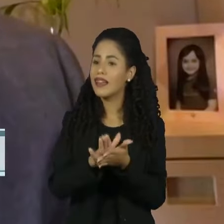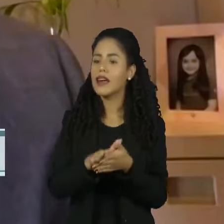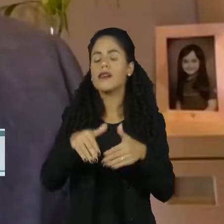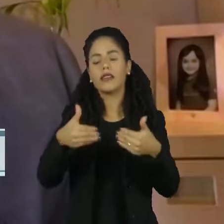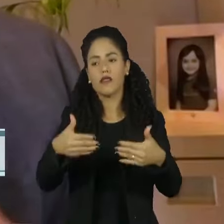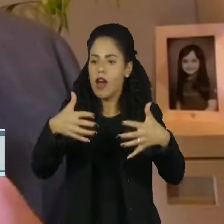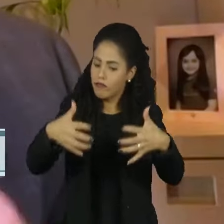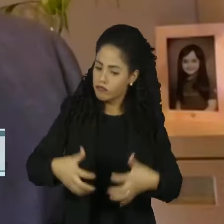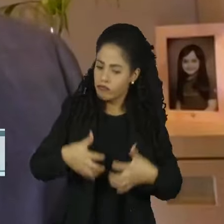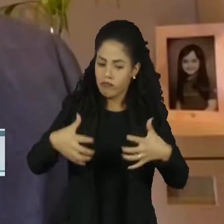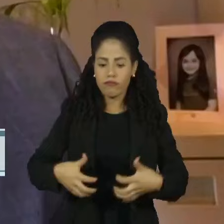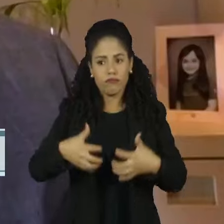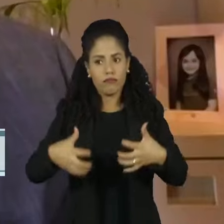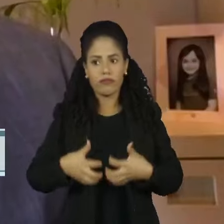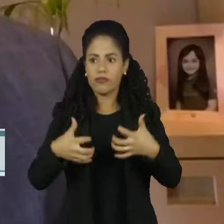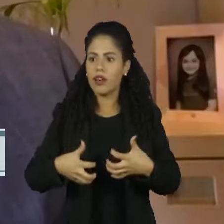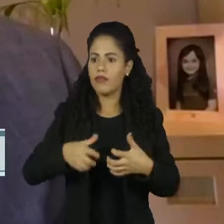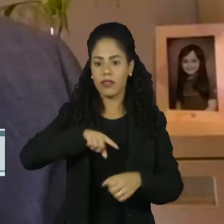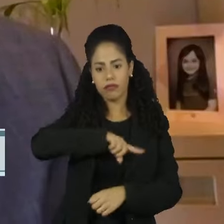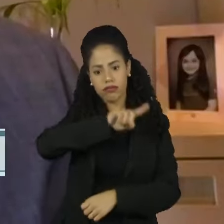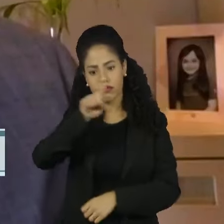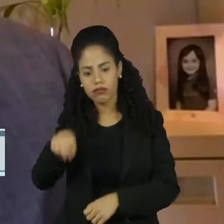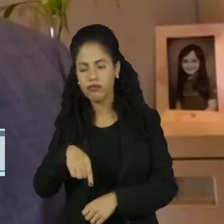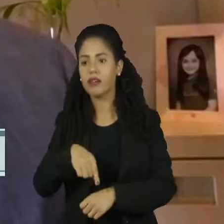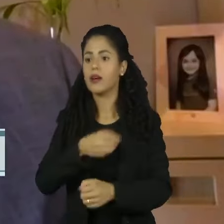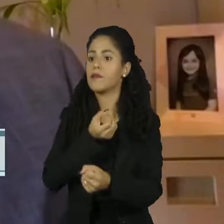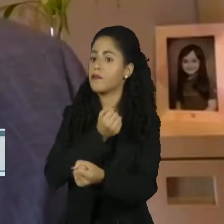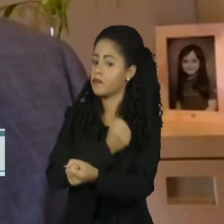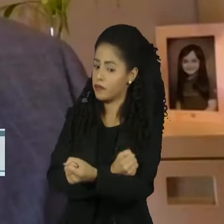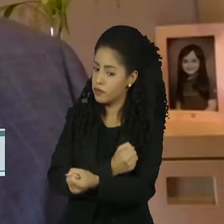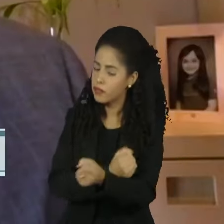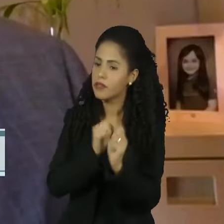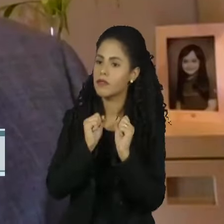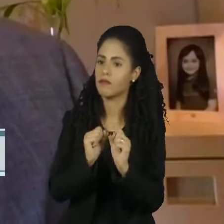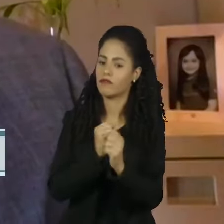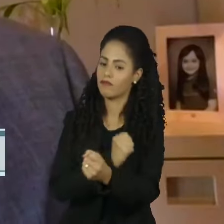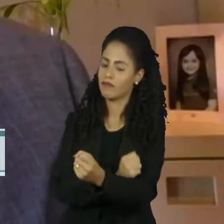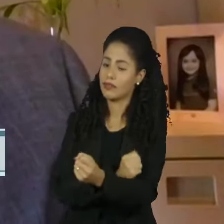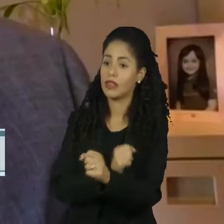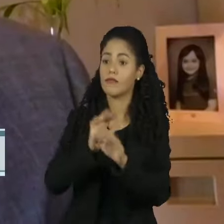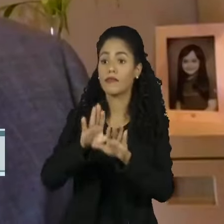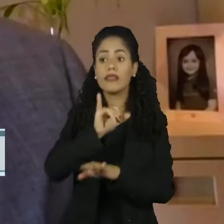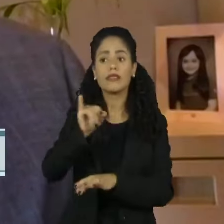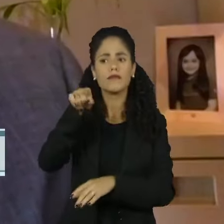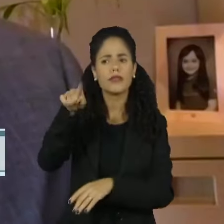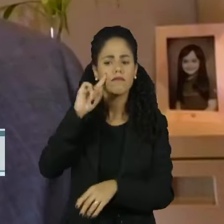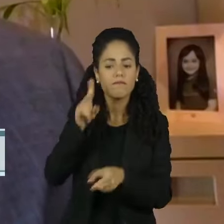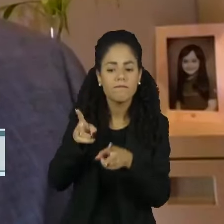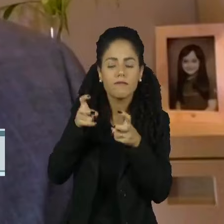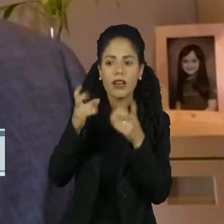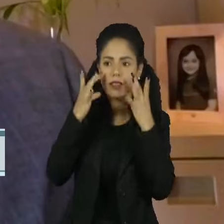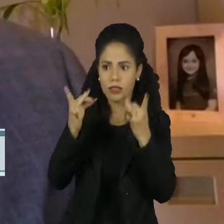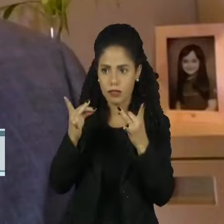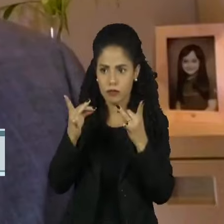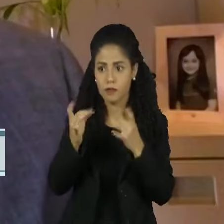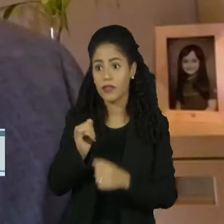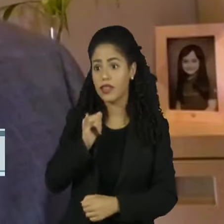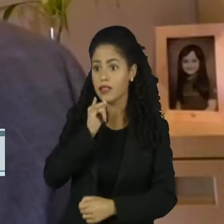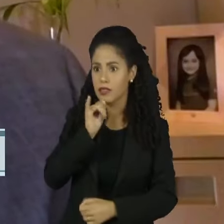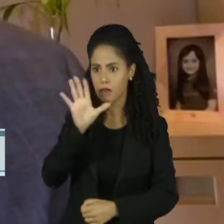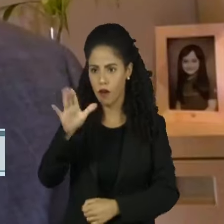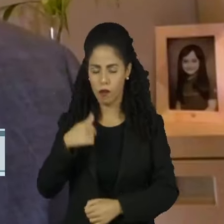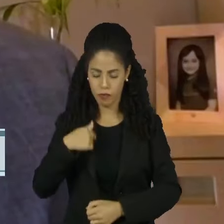que uma bola de neve, né? Então a gente tem que ter cuidado, porque se você marca para o corpo, olha,